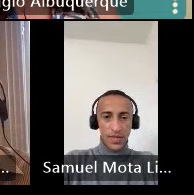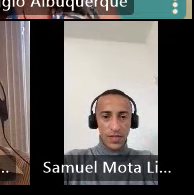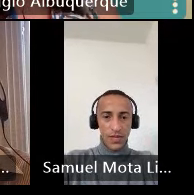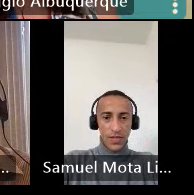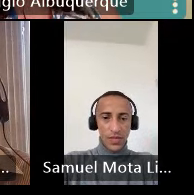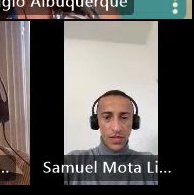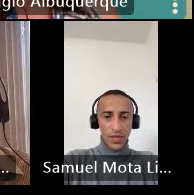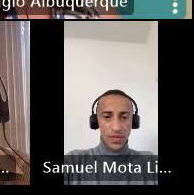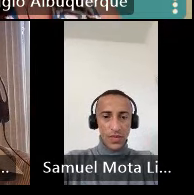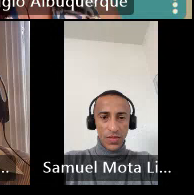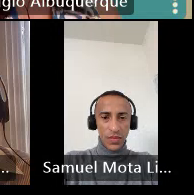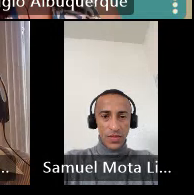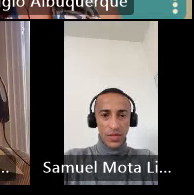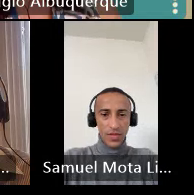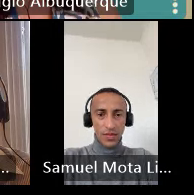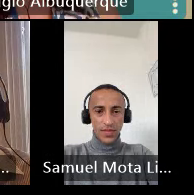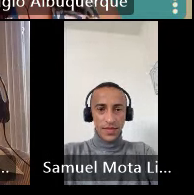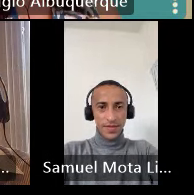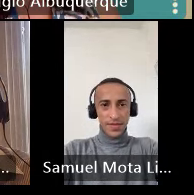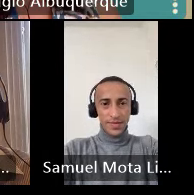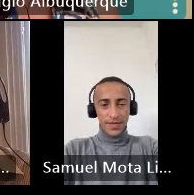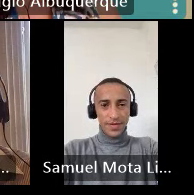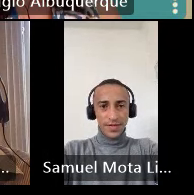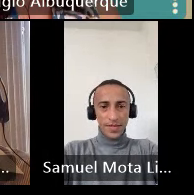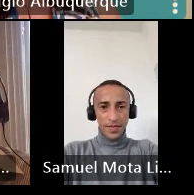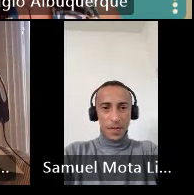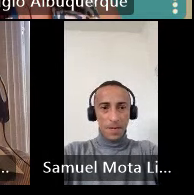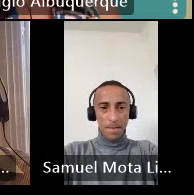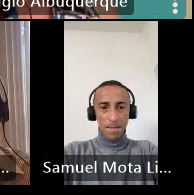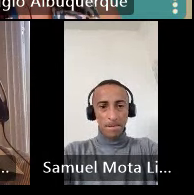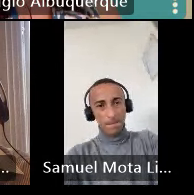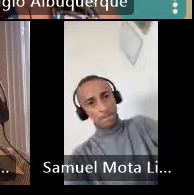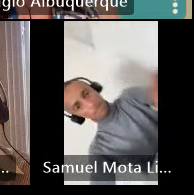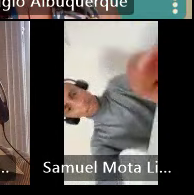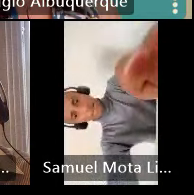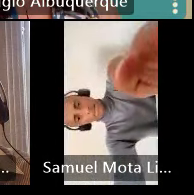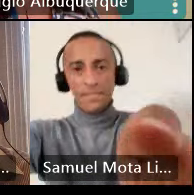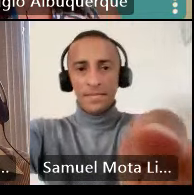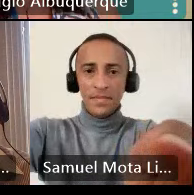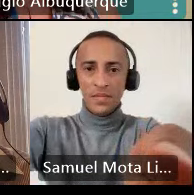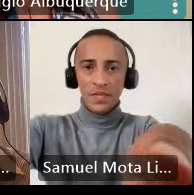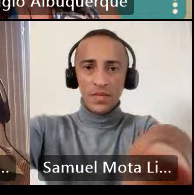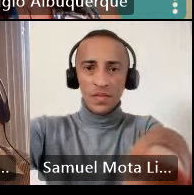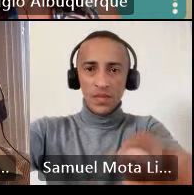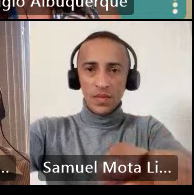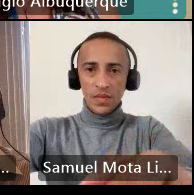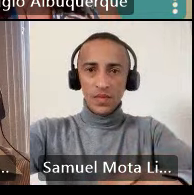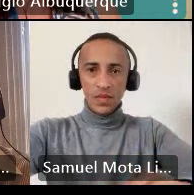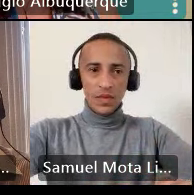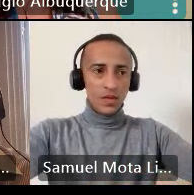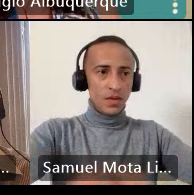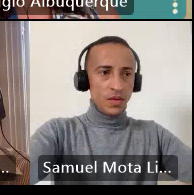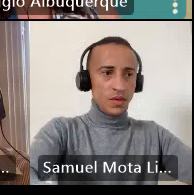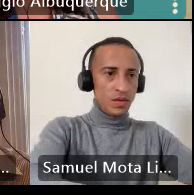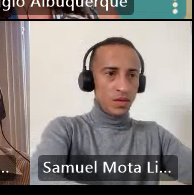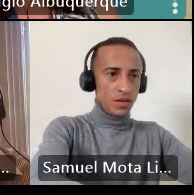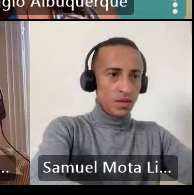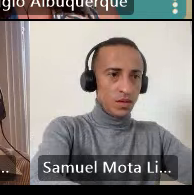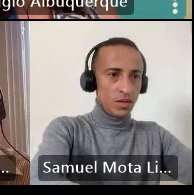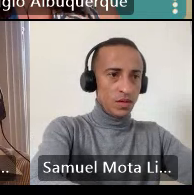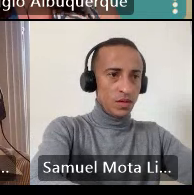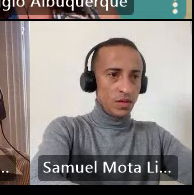eh para elas não se sentem na verdade constrangidas em errar Que é isso que acontece mas também mas